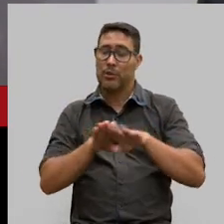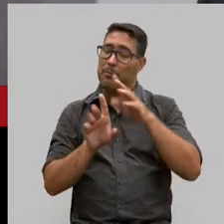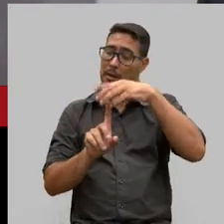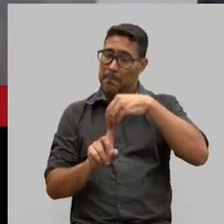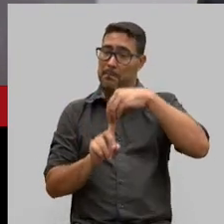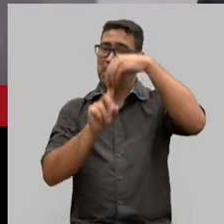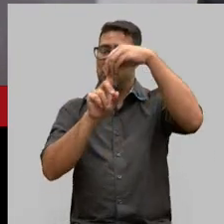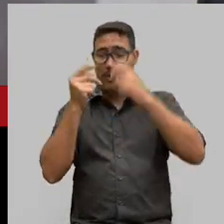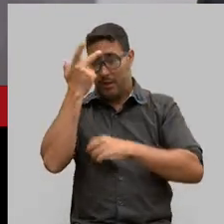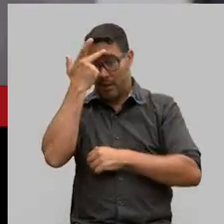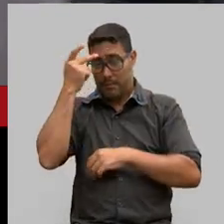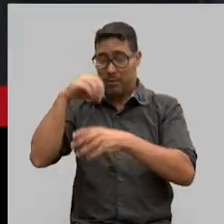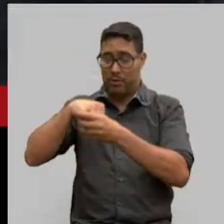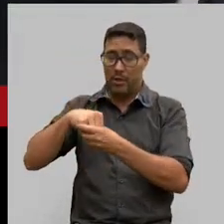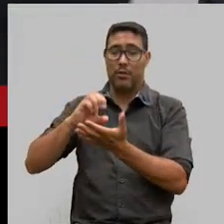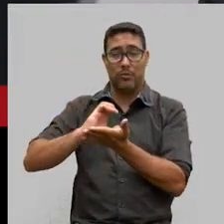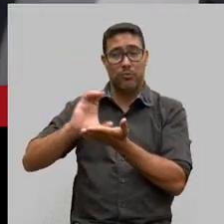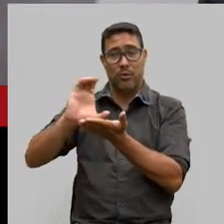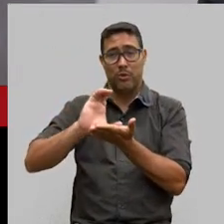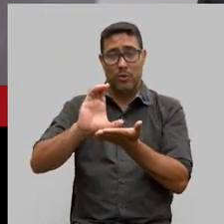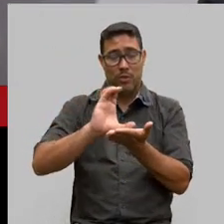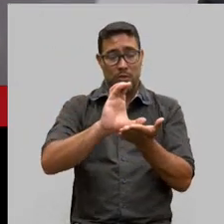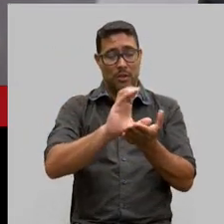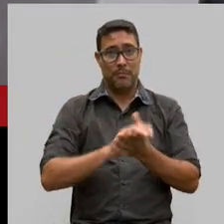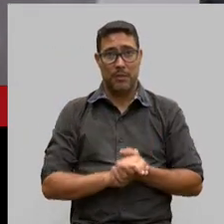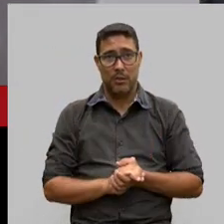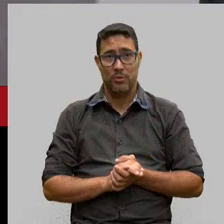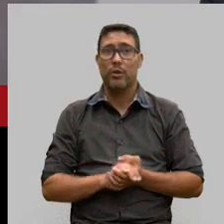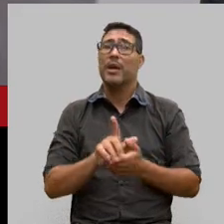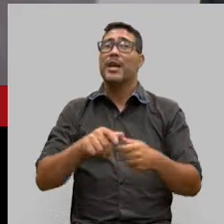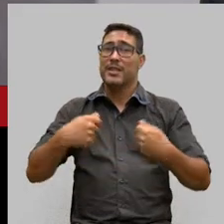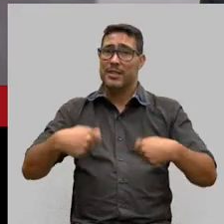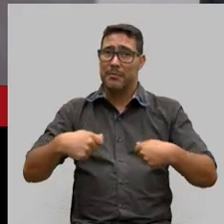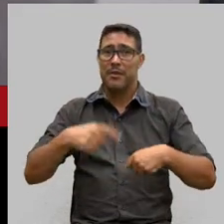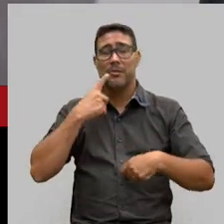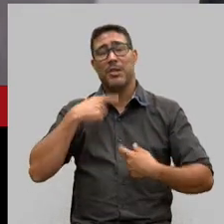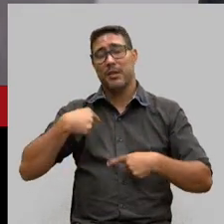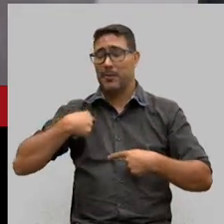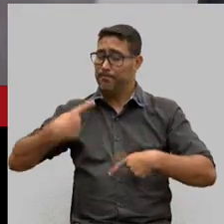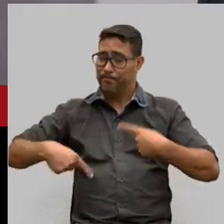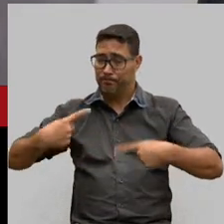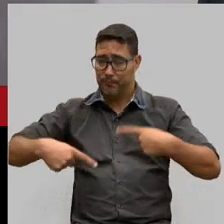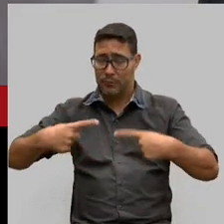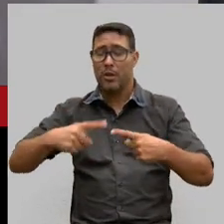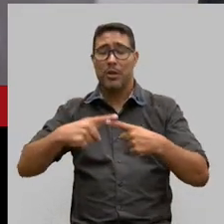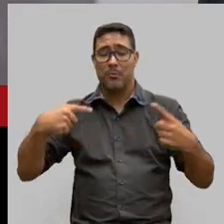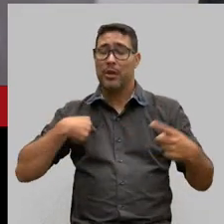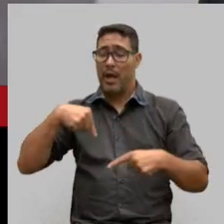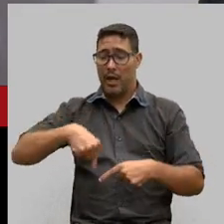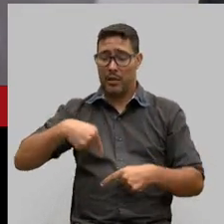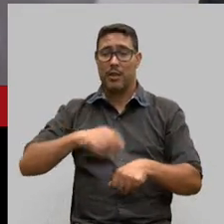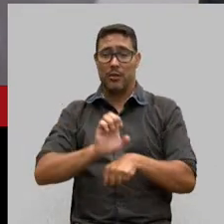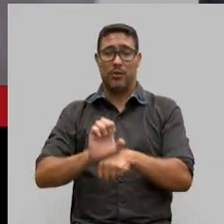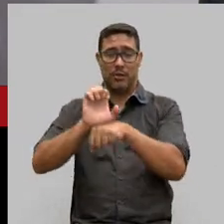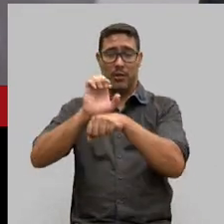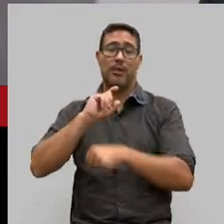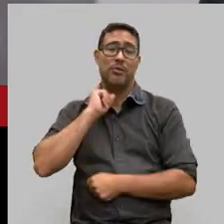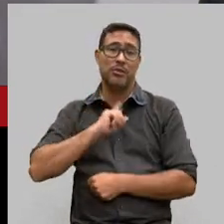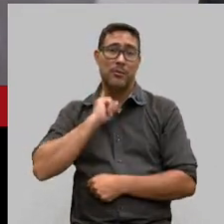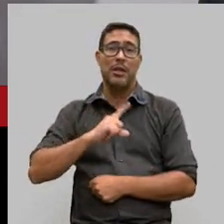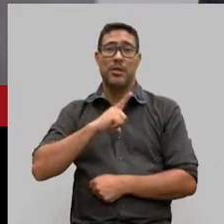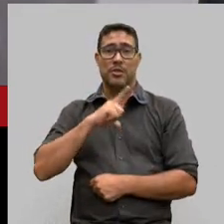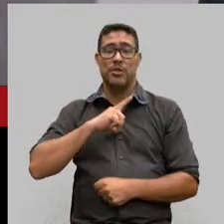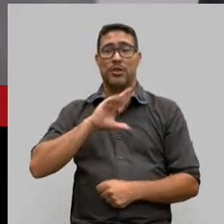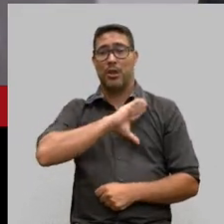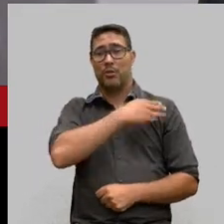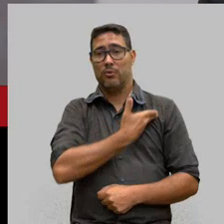orçamento a gente precisa discutir isso com muita seriedade porque no Estado de Minas Gerais nós temos um governador